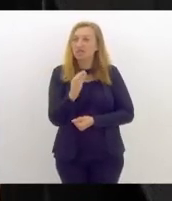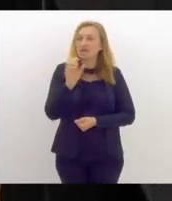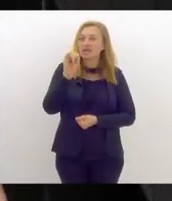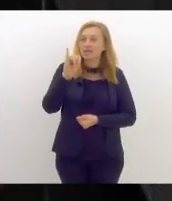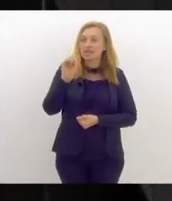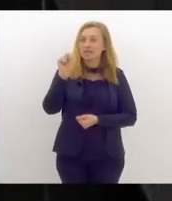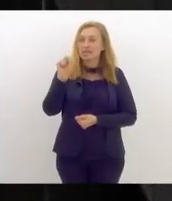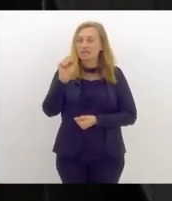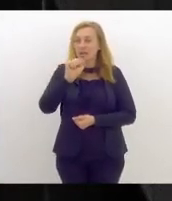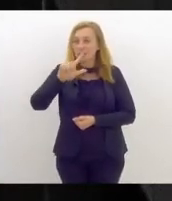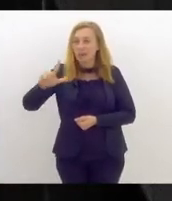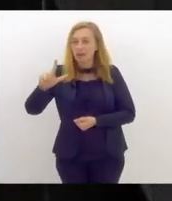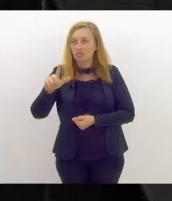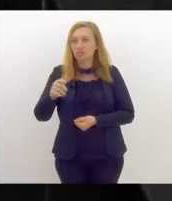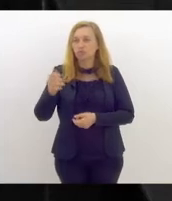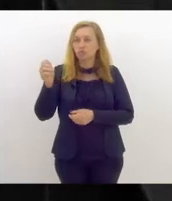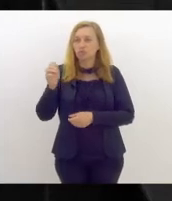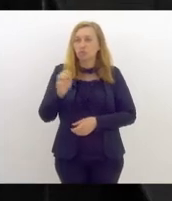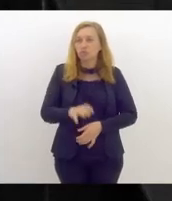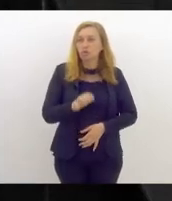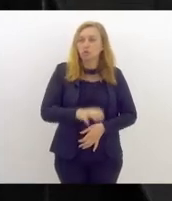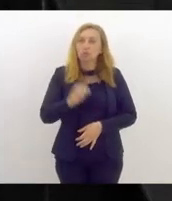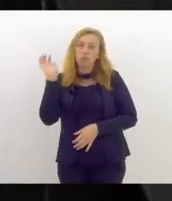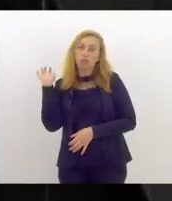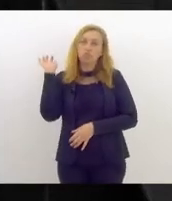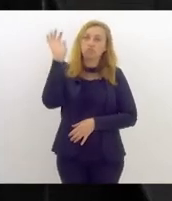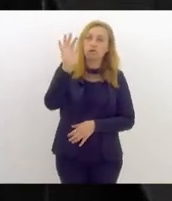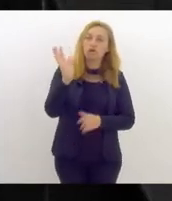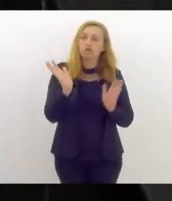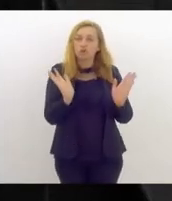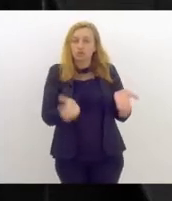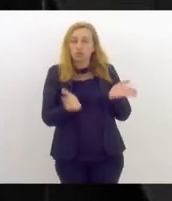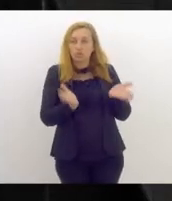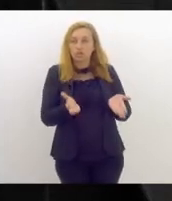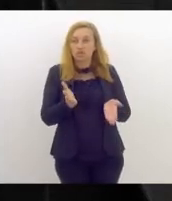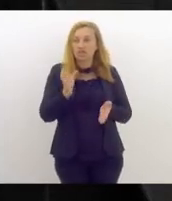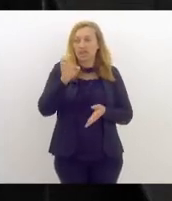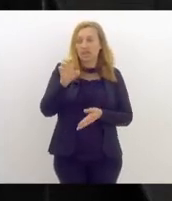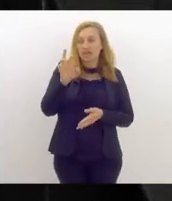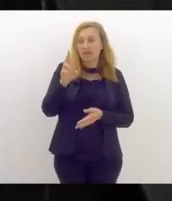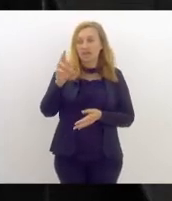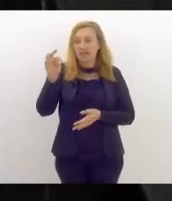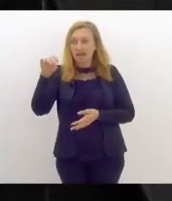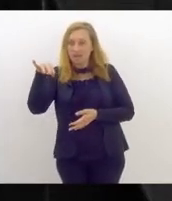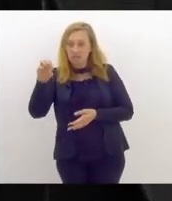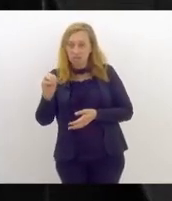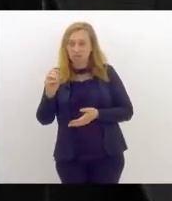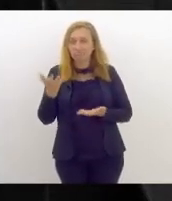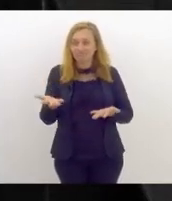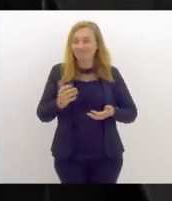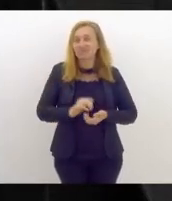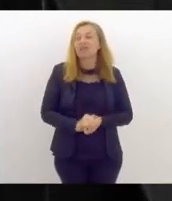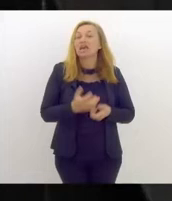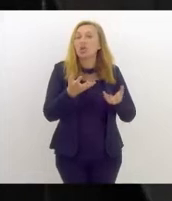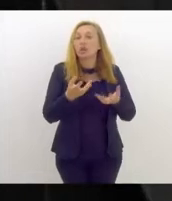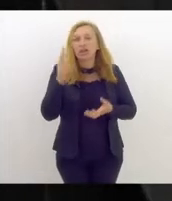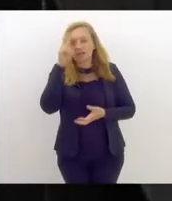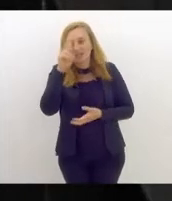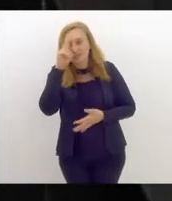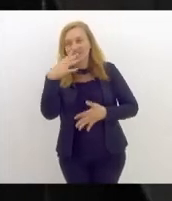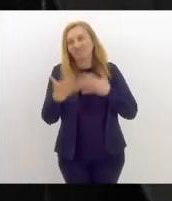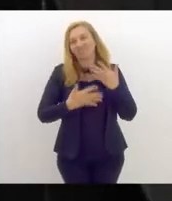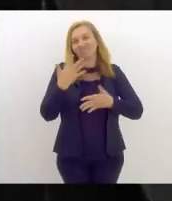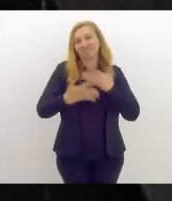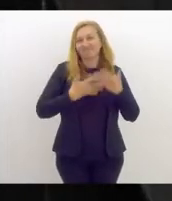do vôlei e hoje infelizmente Erasmo do Tremendão Erasmo Carlos Eu quero lembrar com alegria